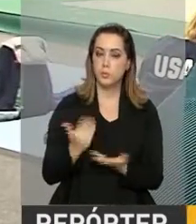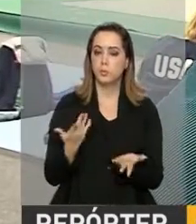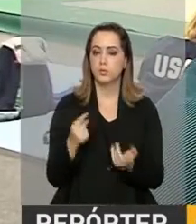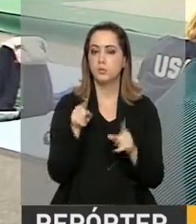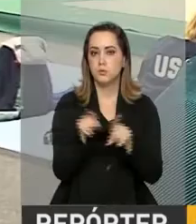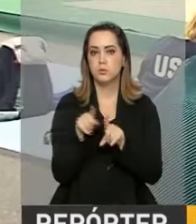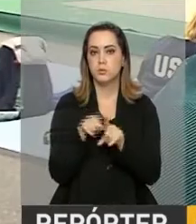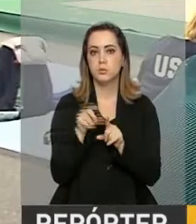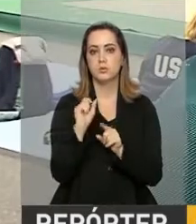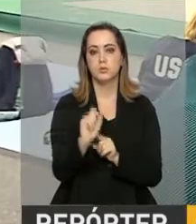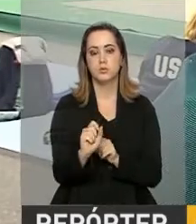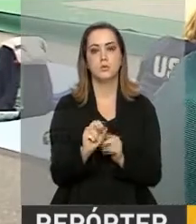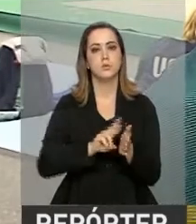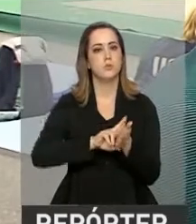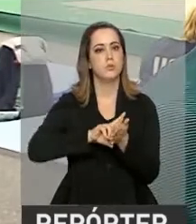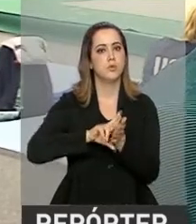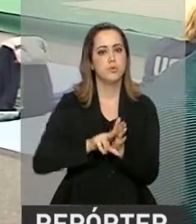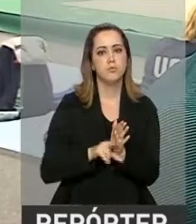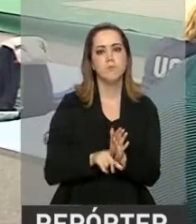me ajudou muitas das vezes